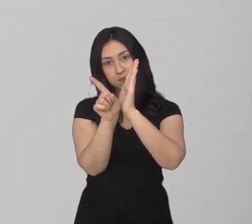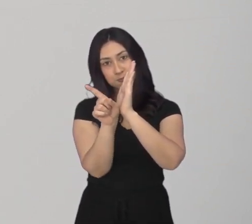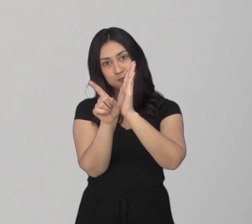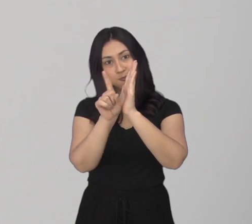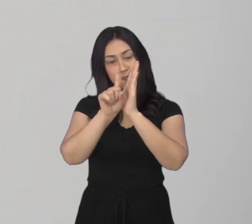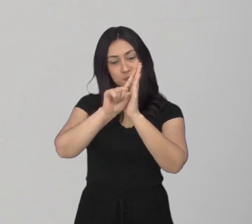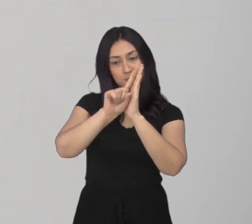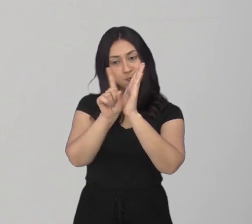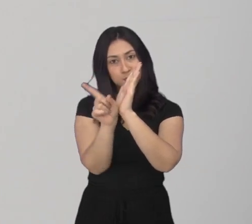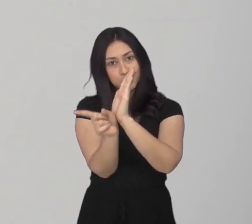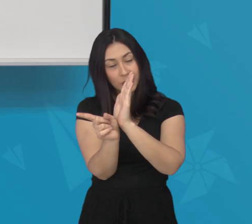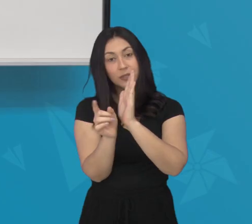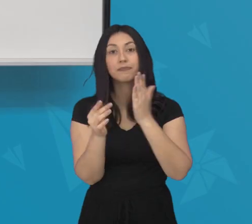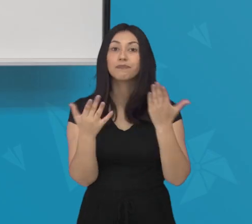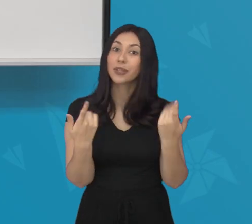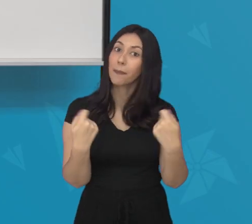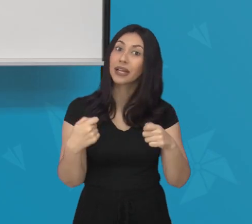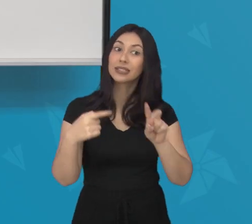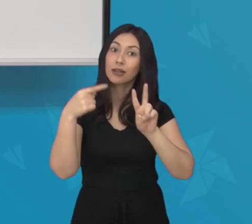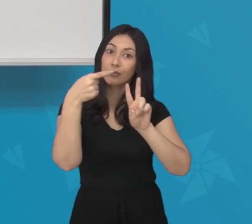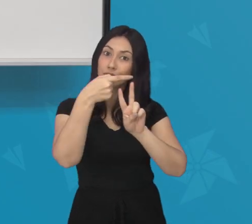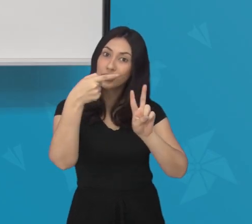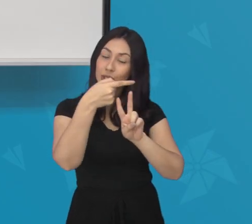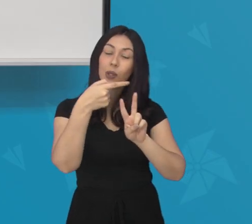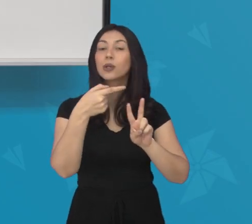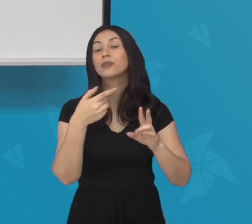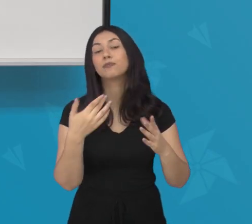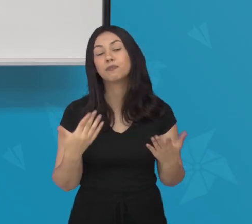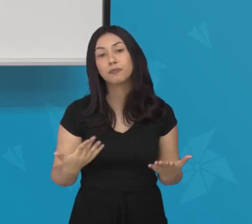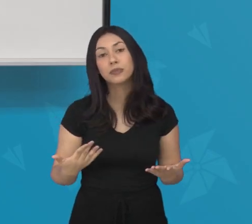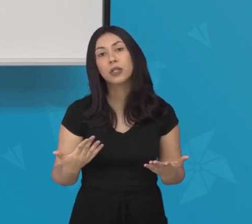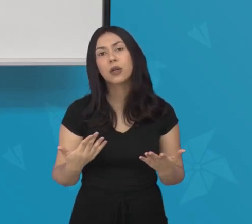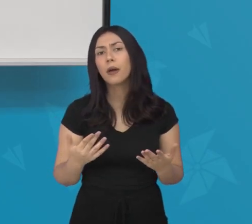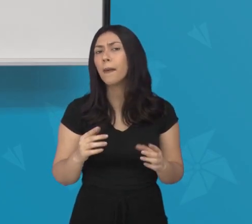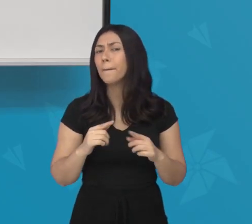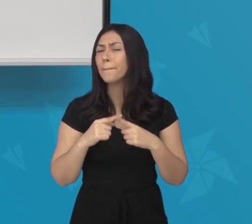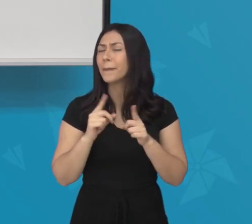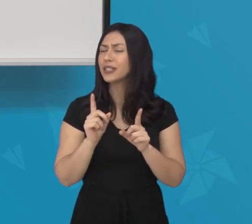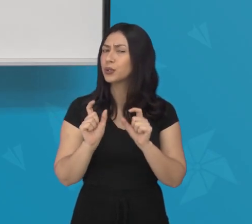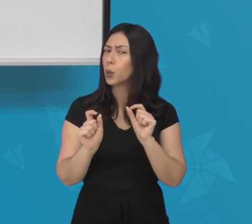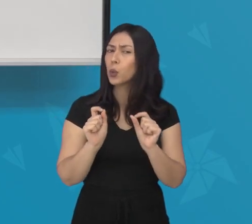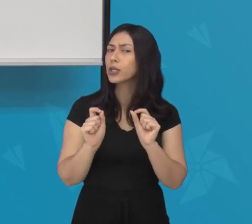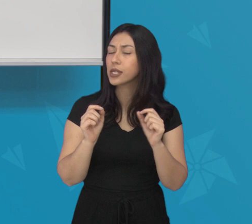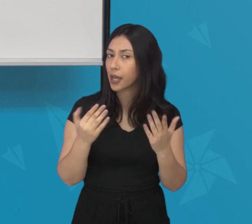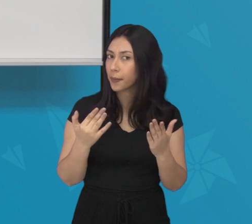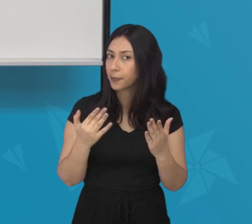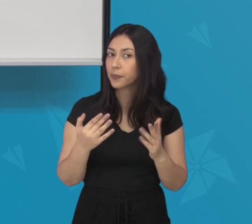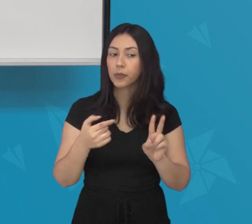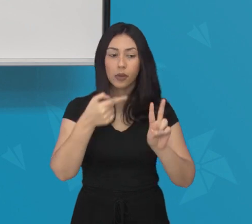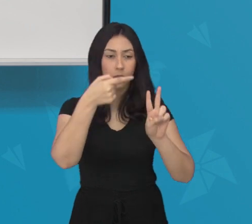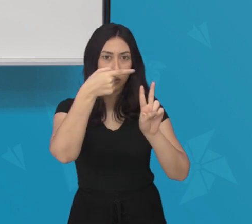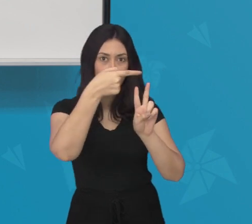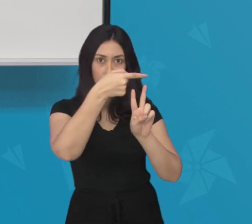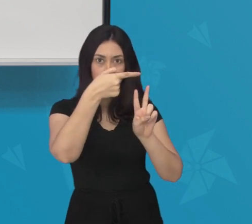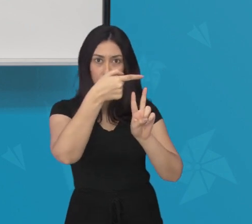se eu tiver outros ângulos? Você vai fazer a decomposição normal. O que é a decomposição? Você pega o seu